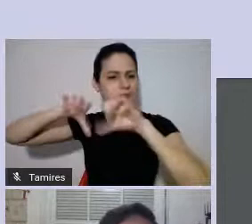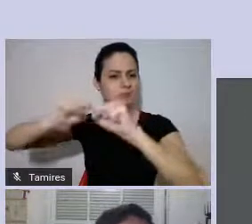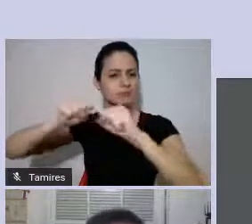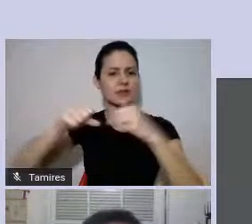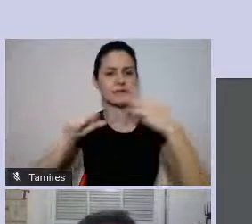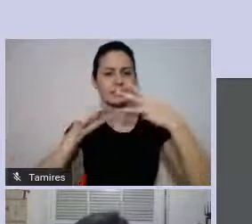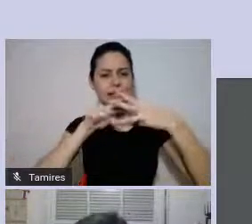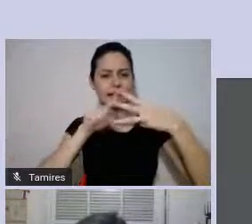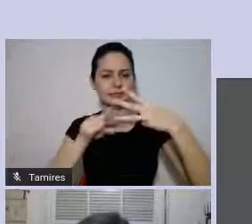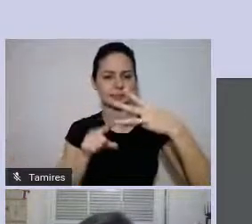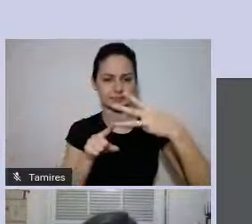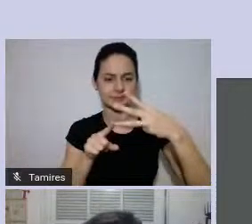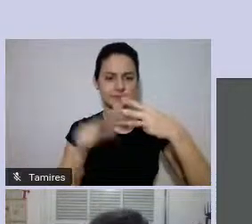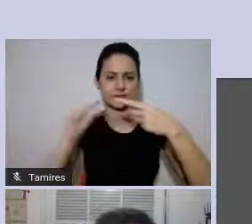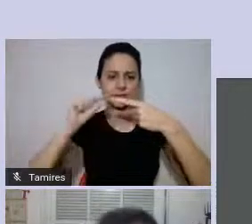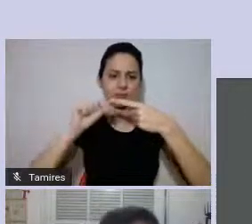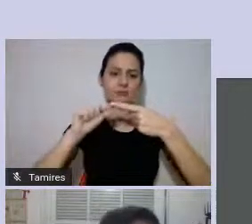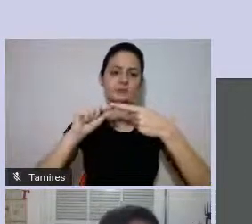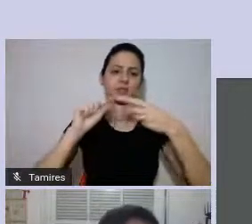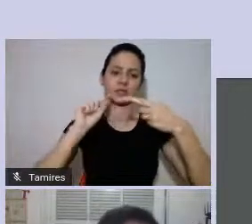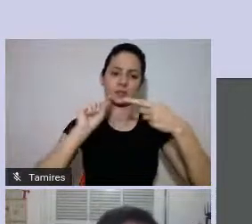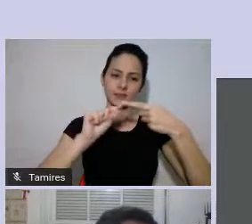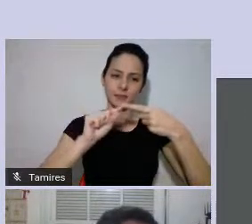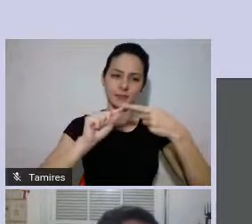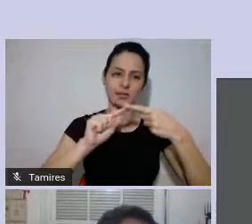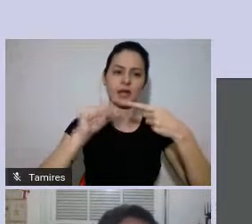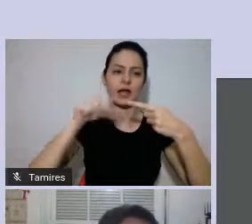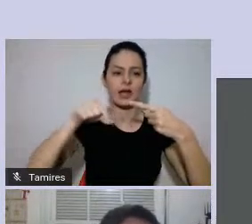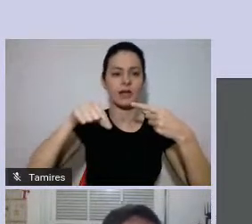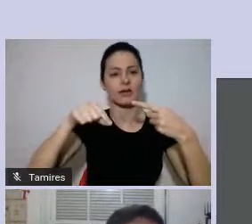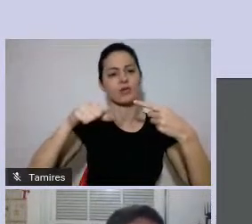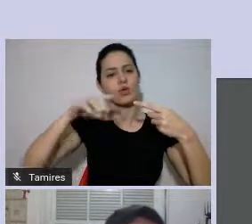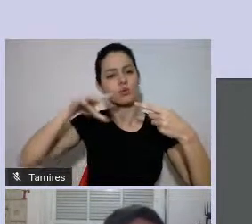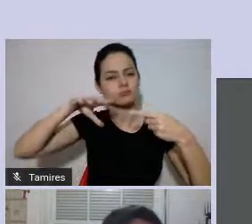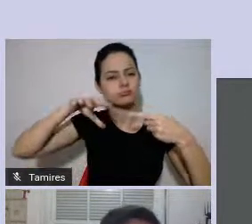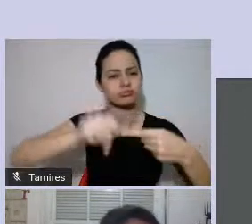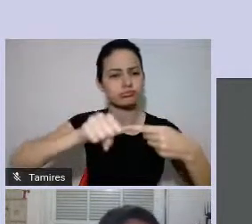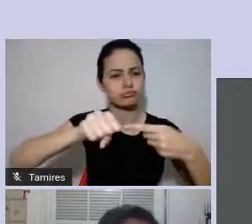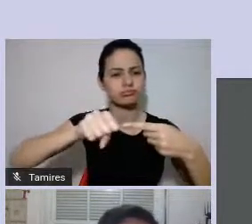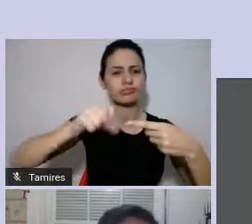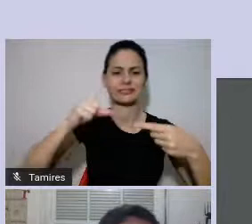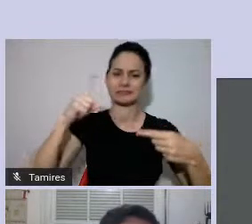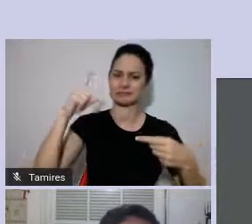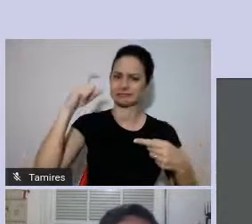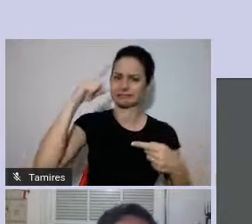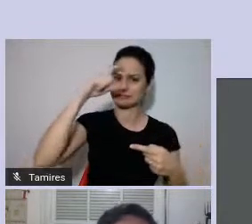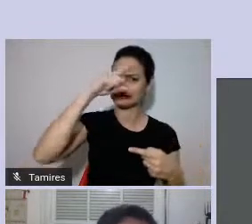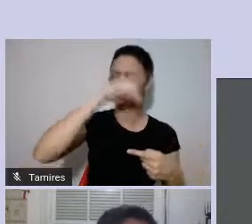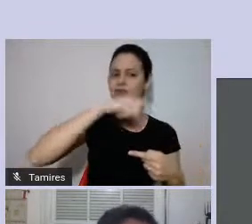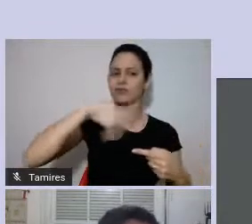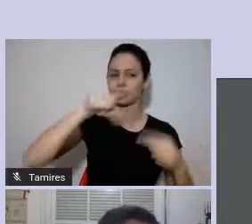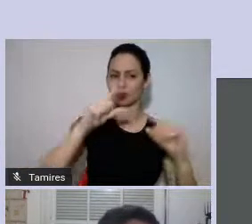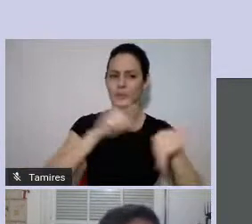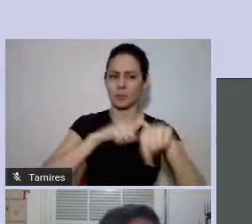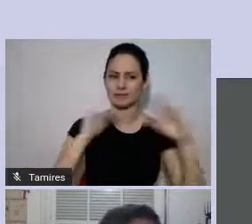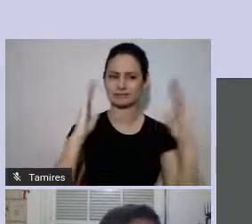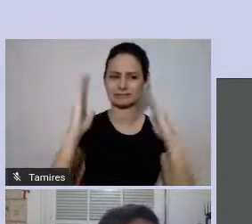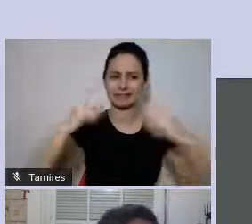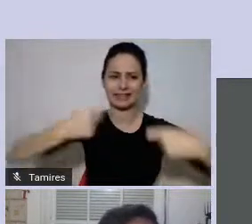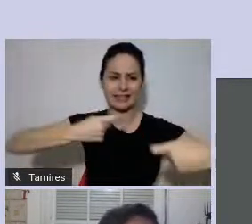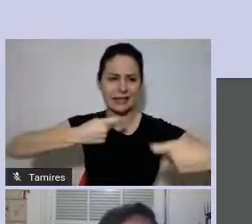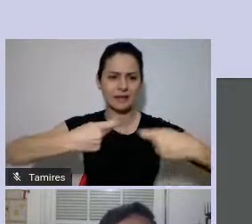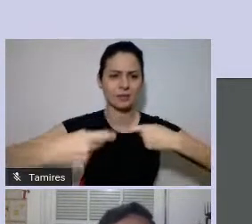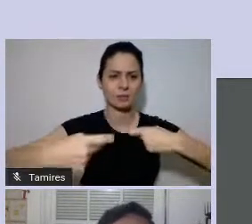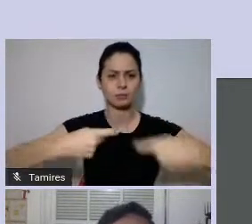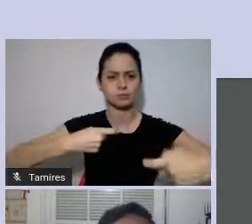três partes. Uma primeira parte, que é a luta de conquista, é um período muito conturbado, baseado em guerras, em